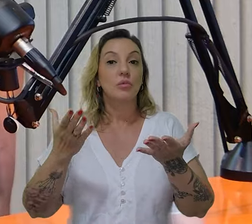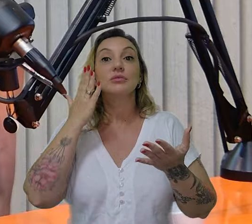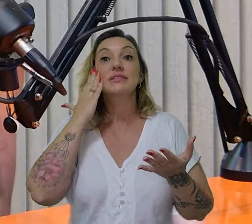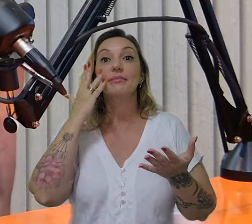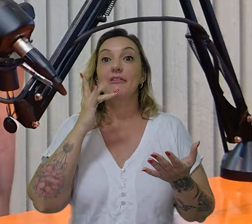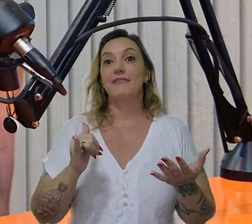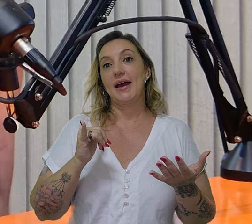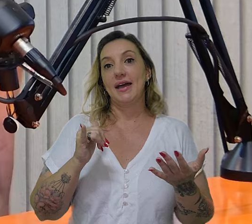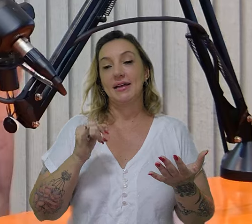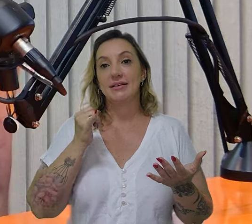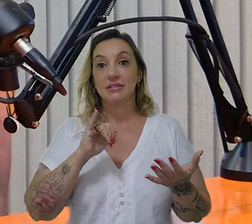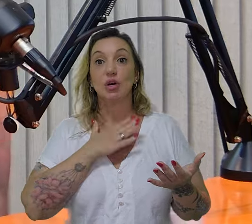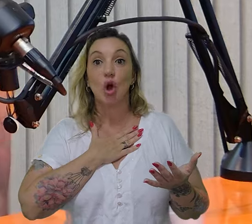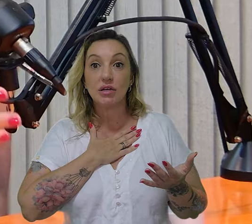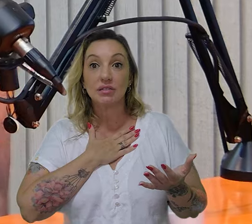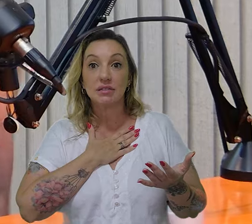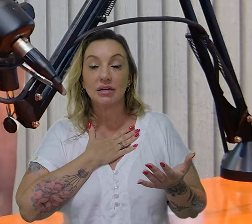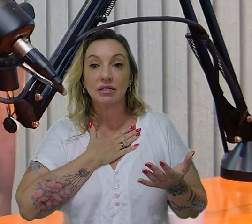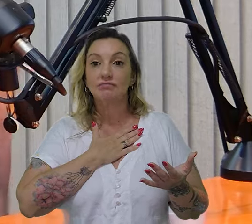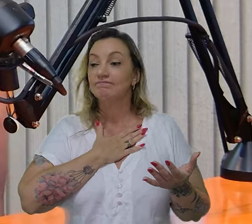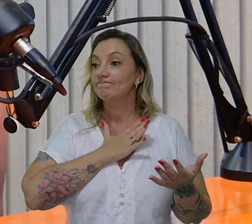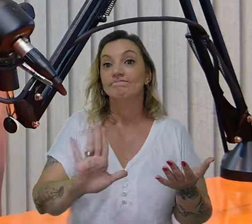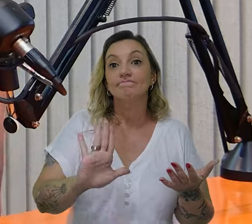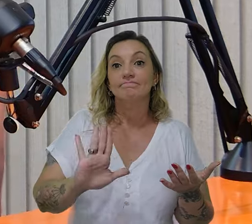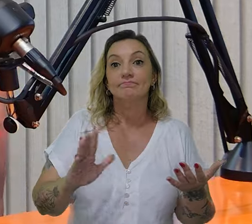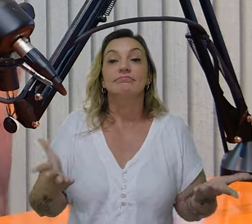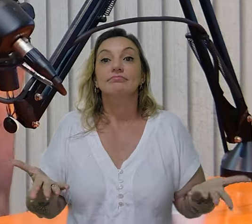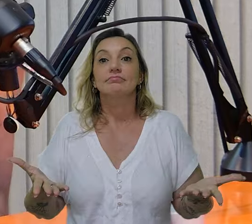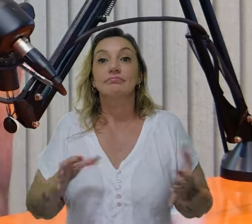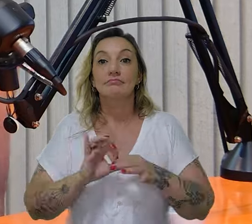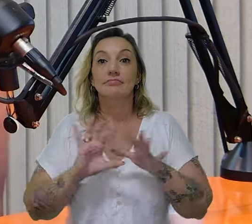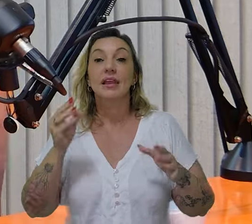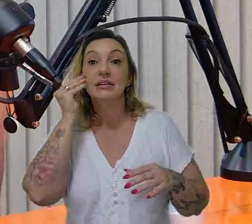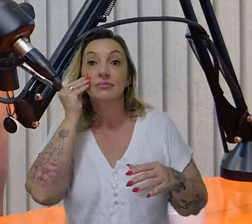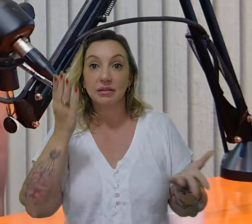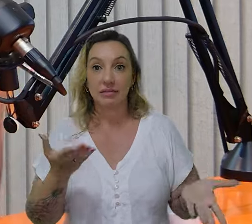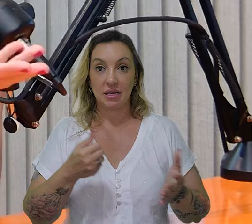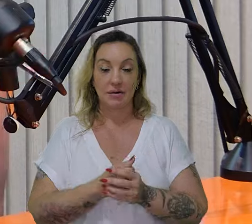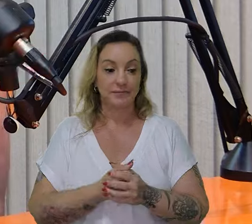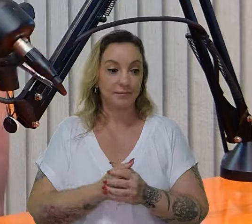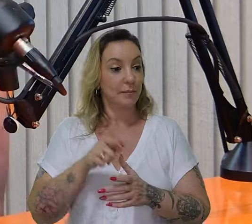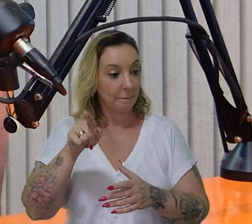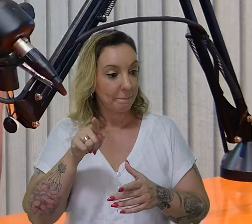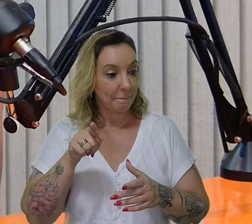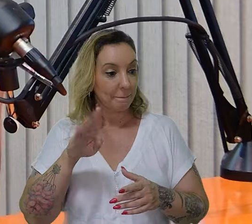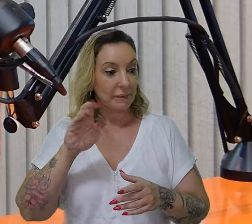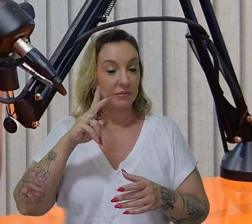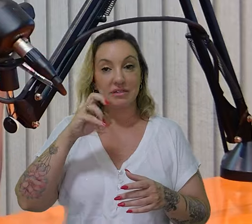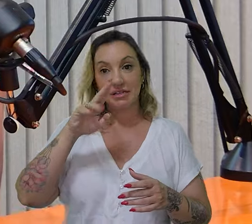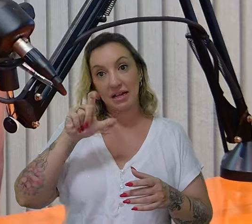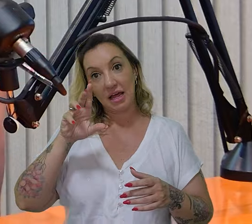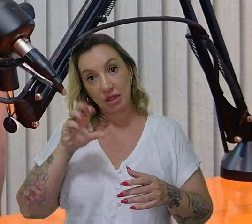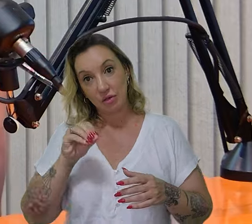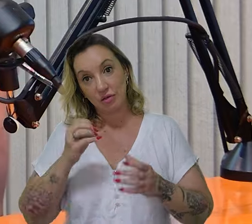saber se você gosta se você não se permitir experimentar né então esse bacharelado por exemplo em